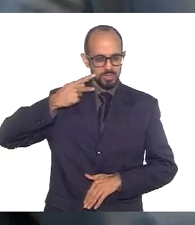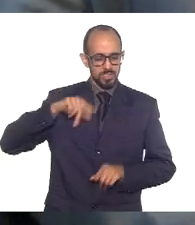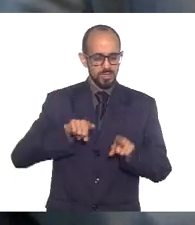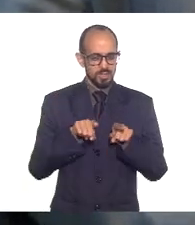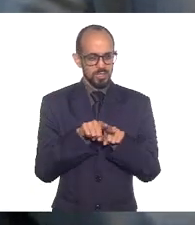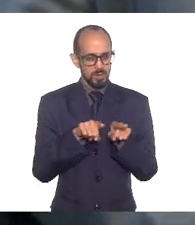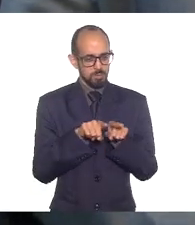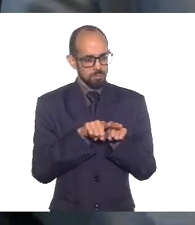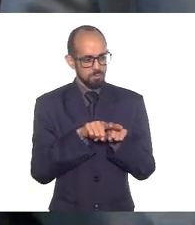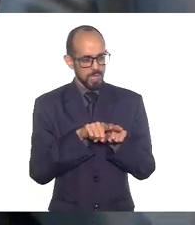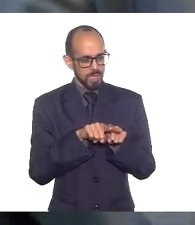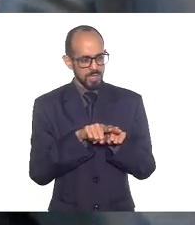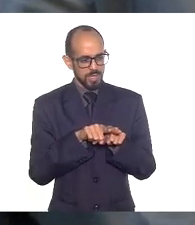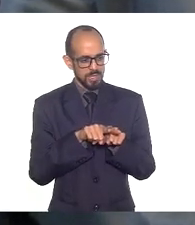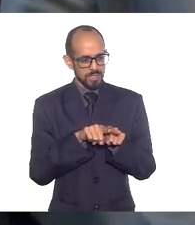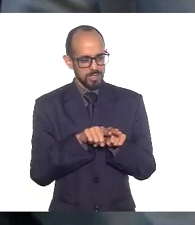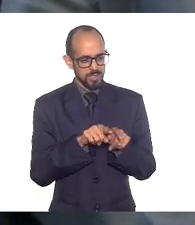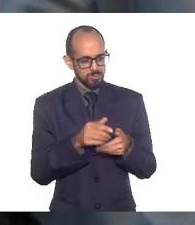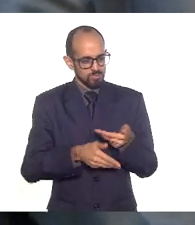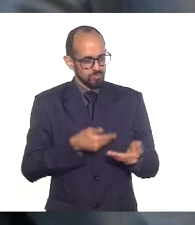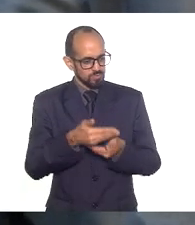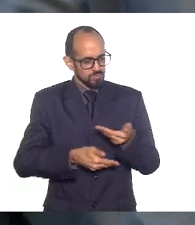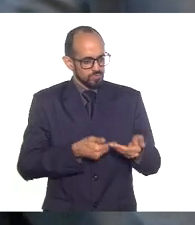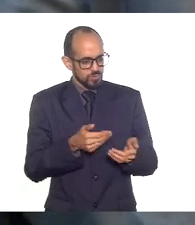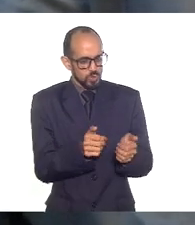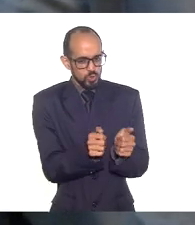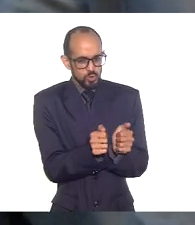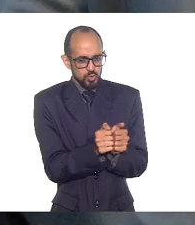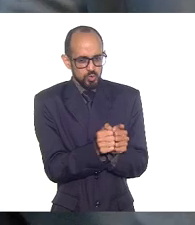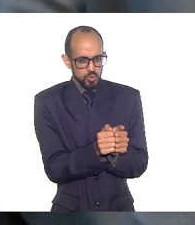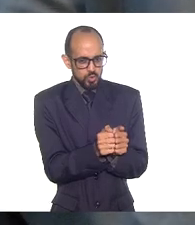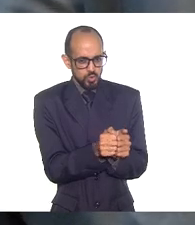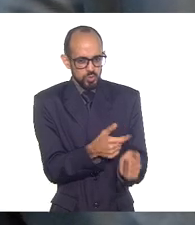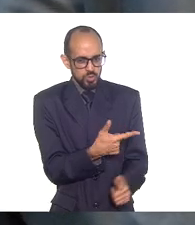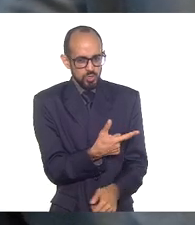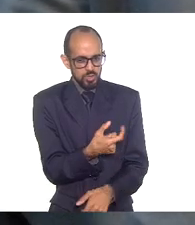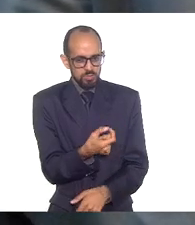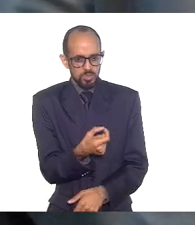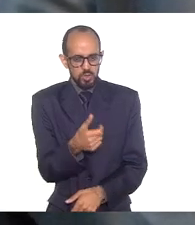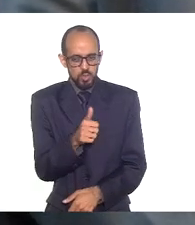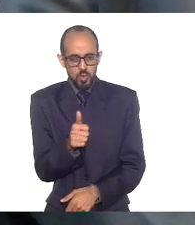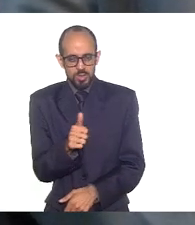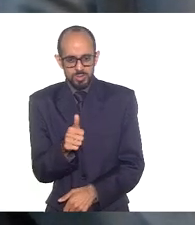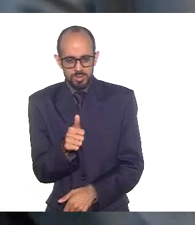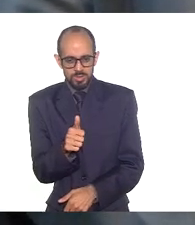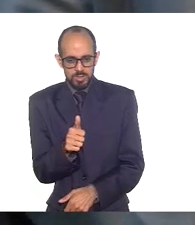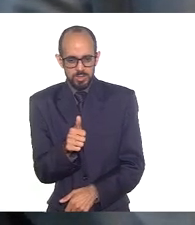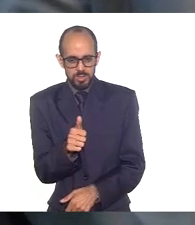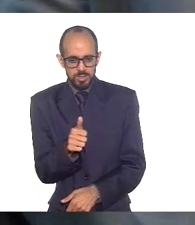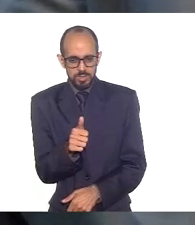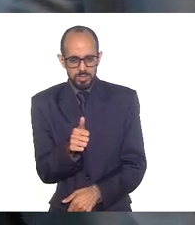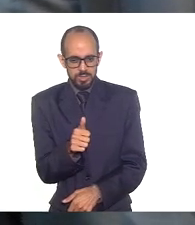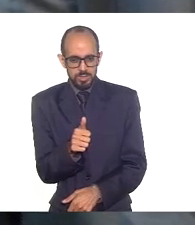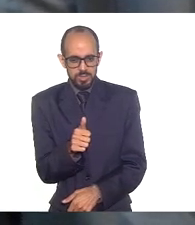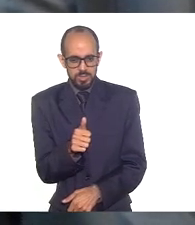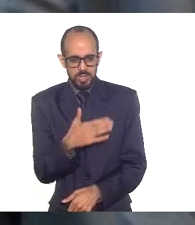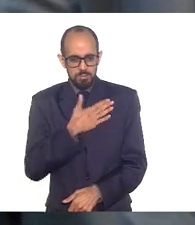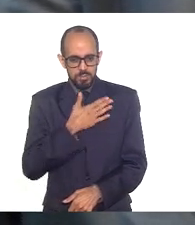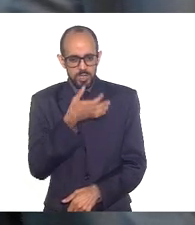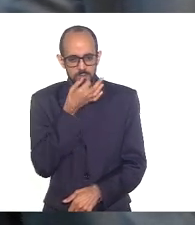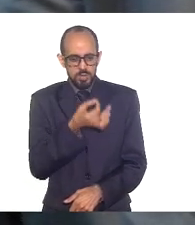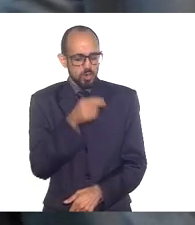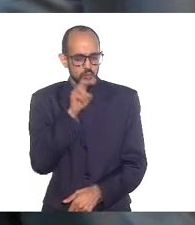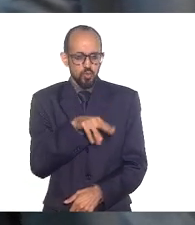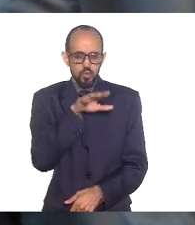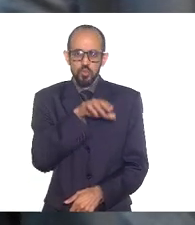convivemos e convivo depois no retorno a partir 2011 e eu acho que ela nunca nunca